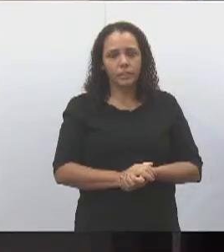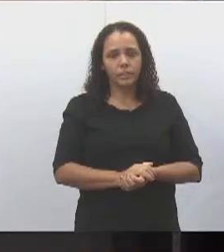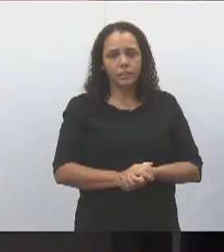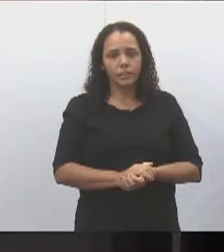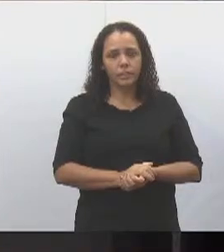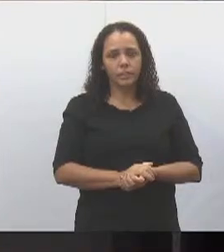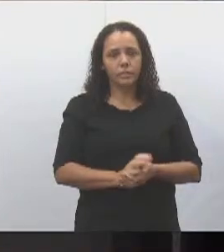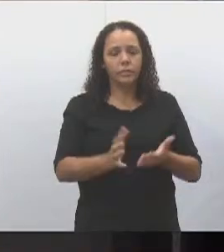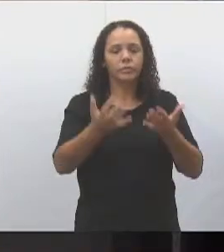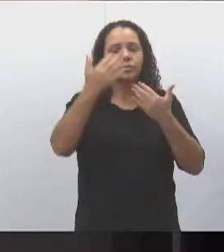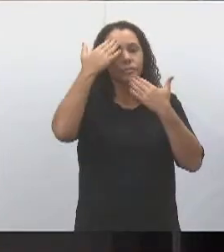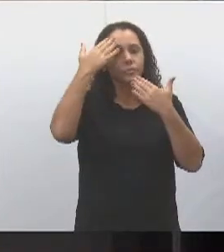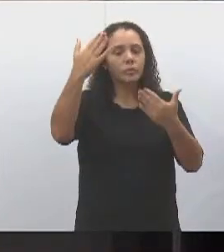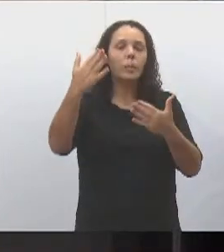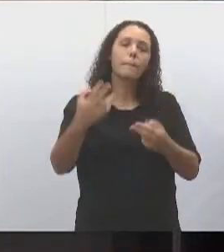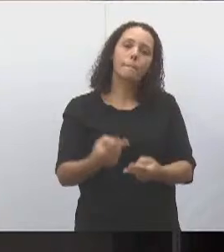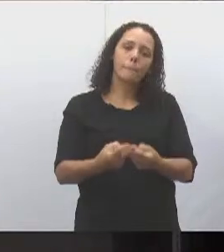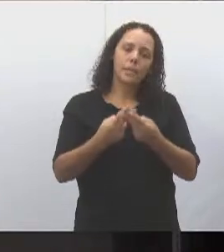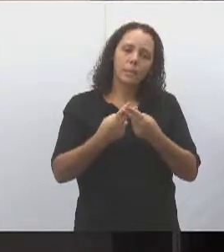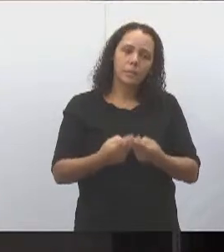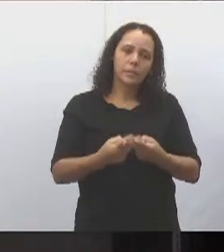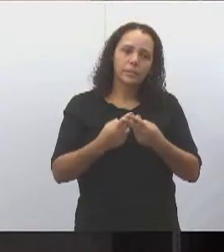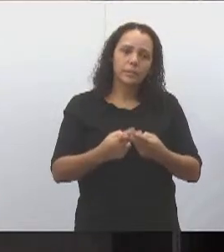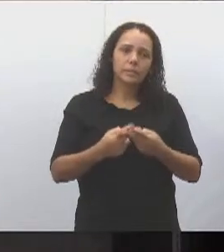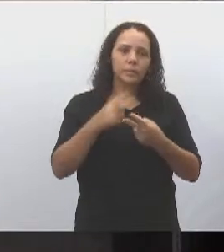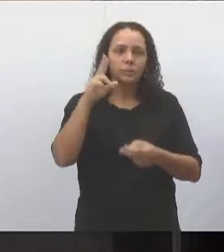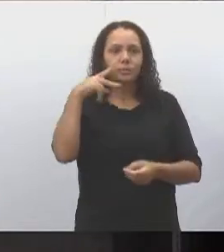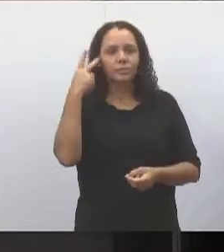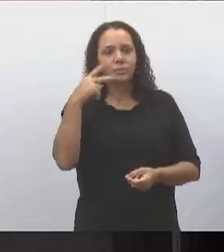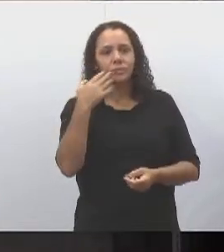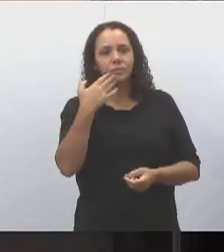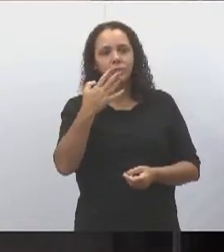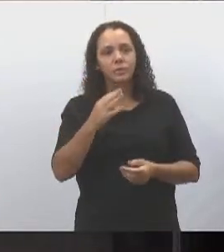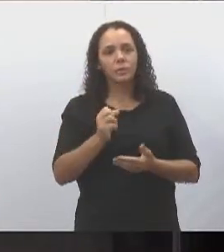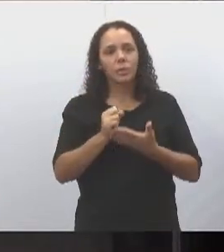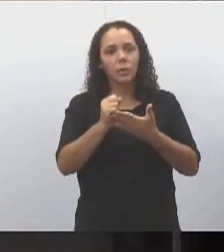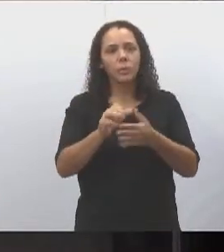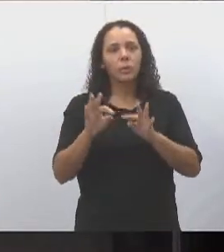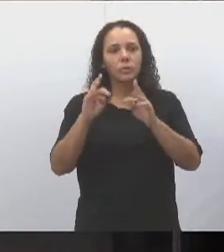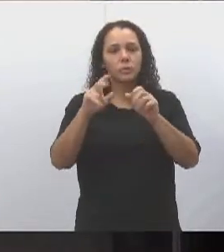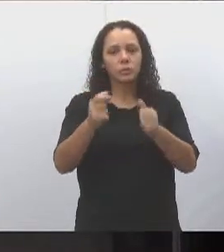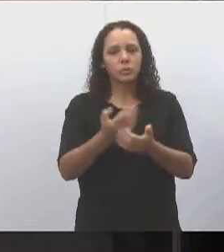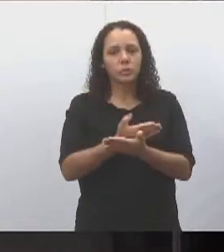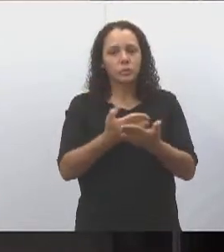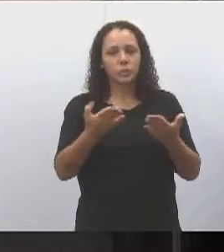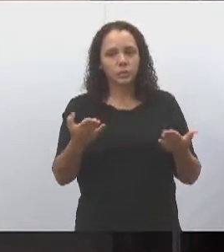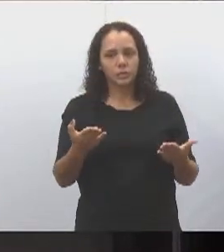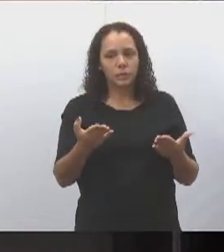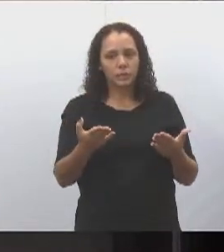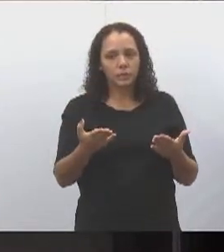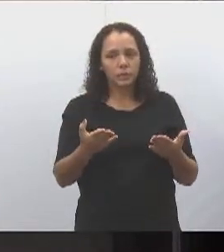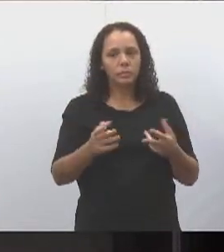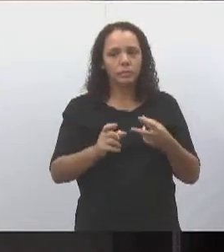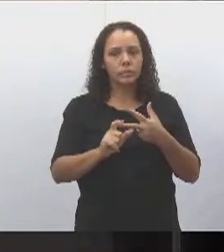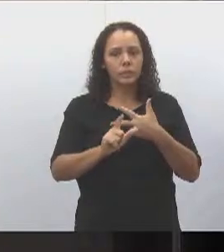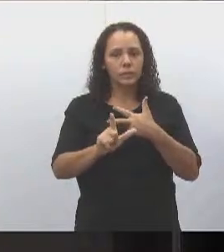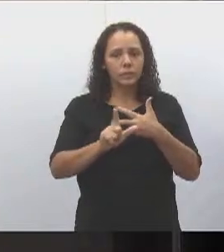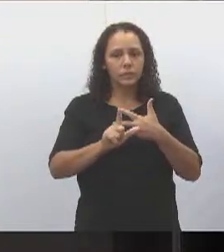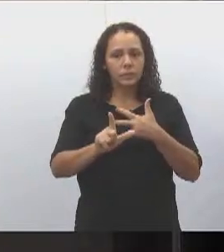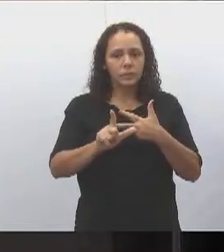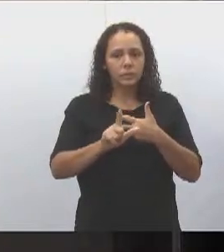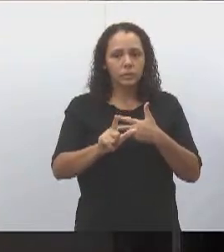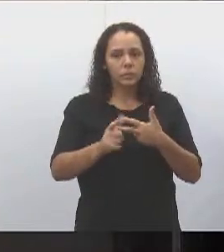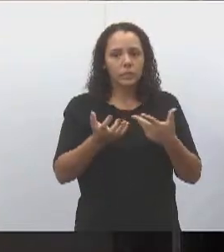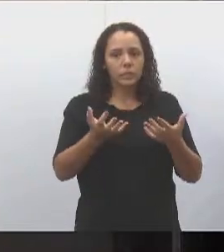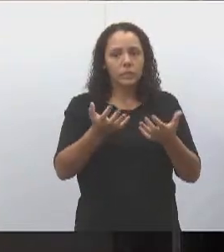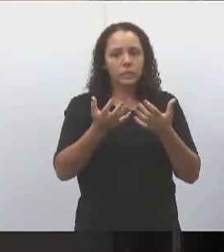eu quero aqui agradecer a paciência dos vereadores, pedir o apoio de todos vocês é o Poder Legislativo.